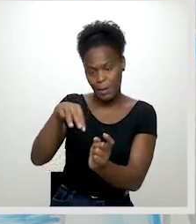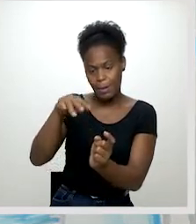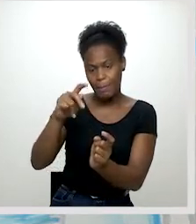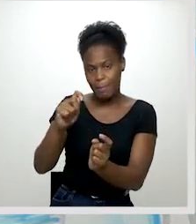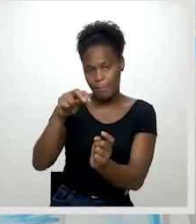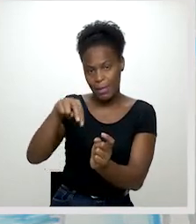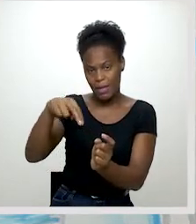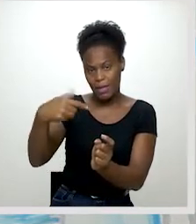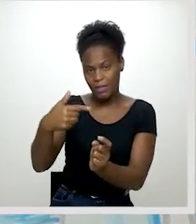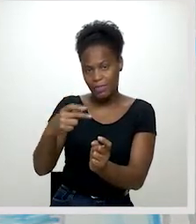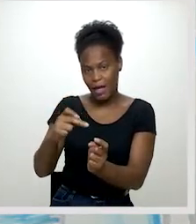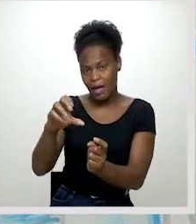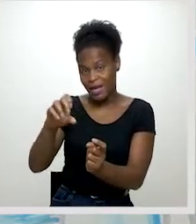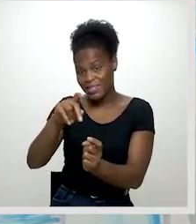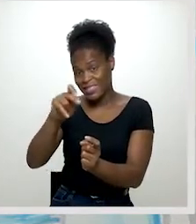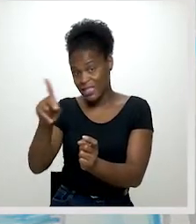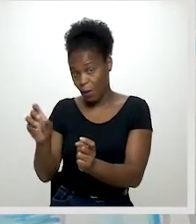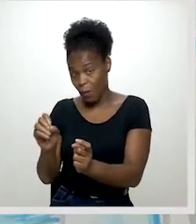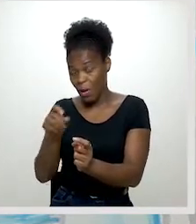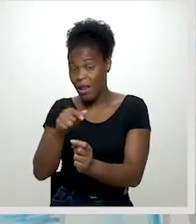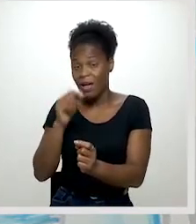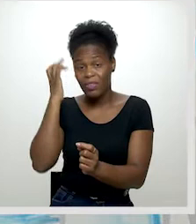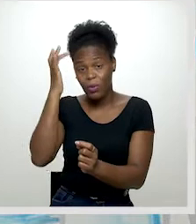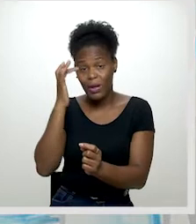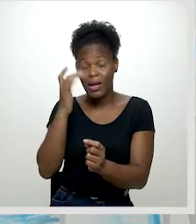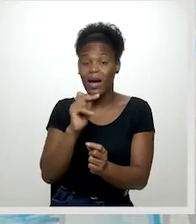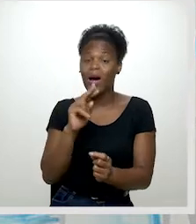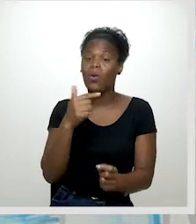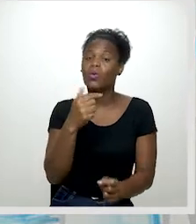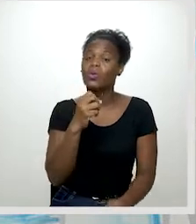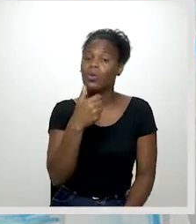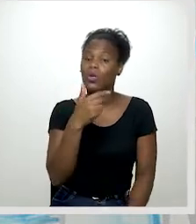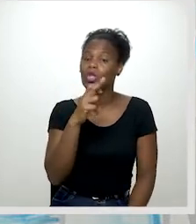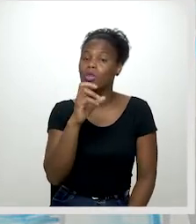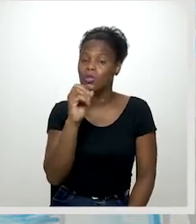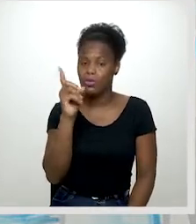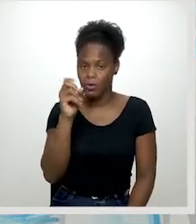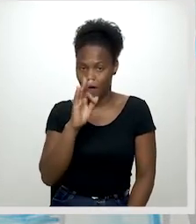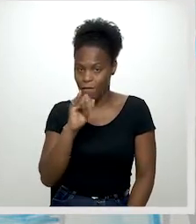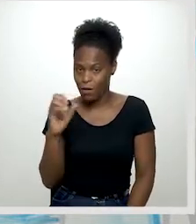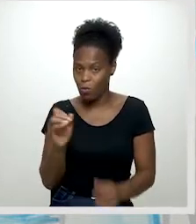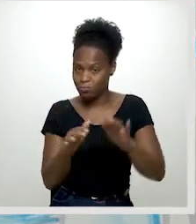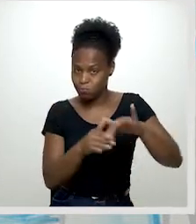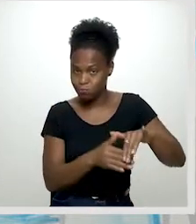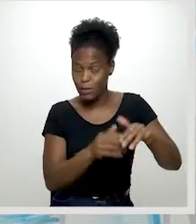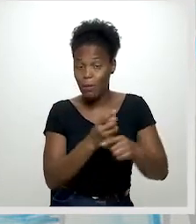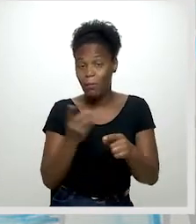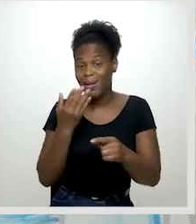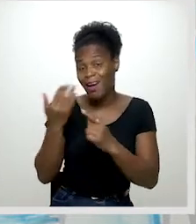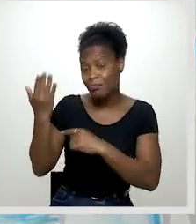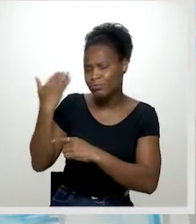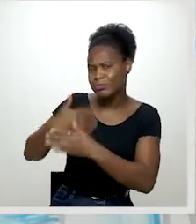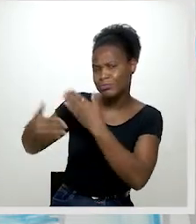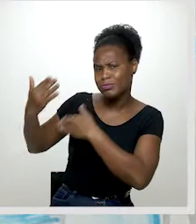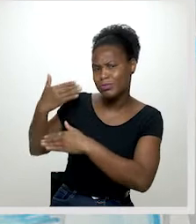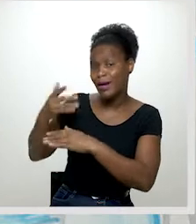a teoria autotrófica deixou-se de lado, tendo em conta que na altura era impossível